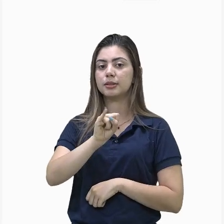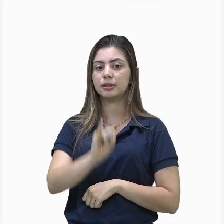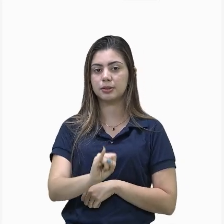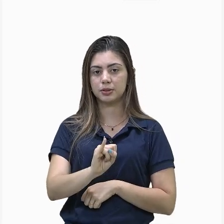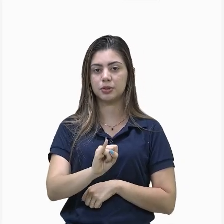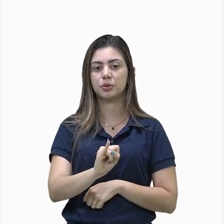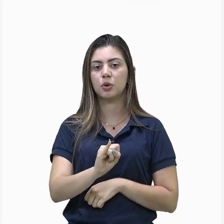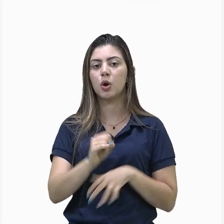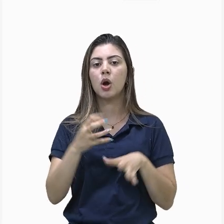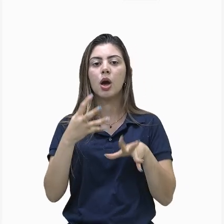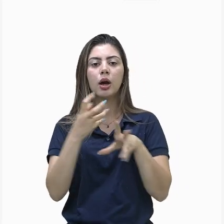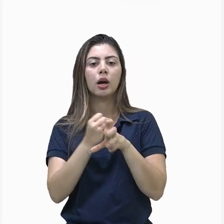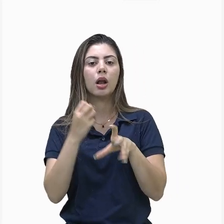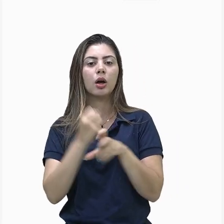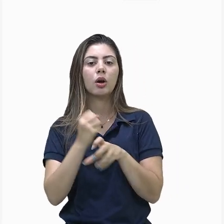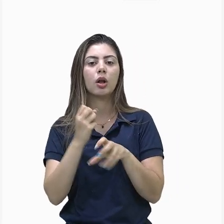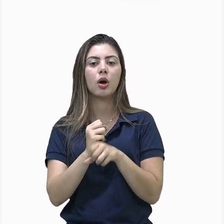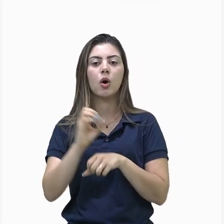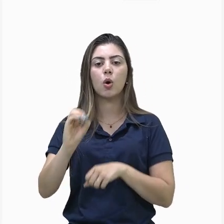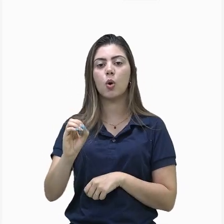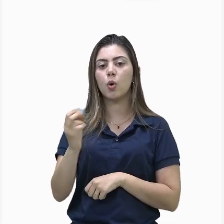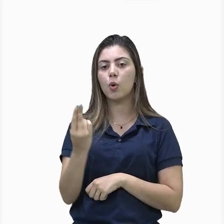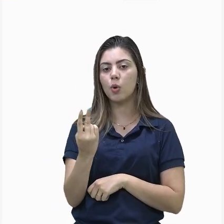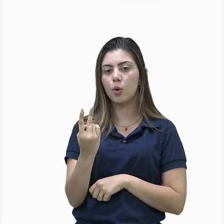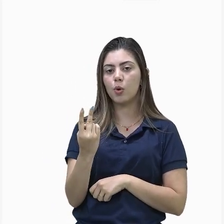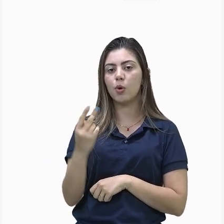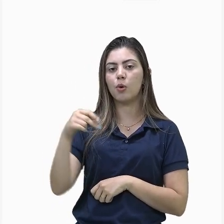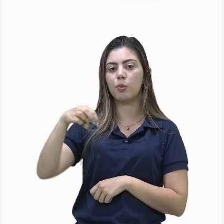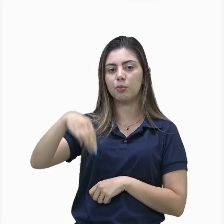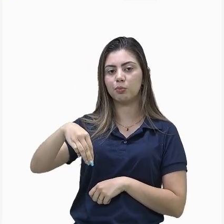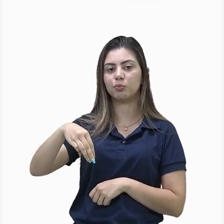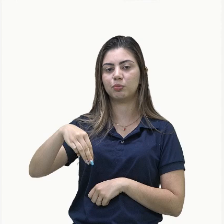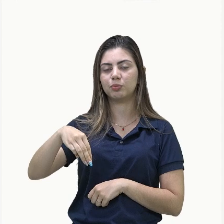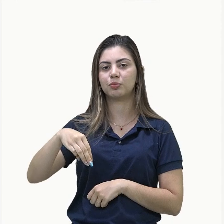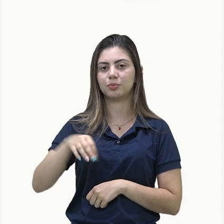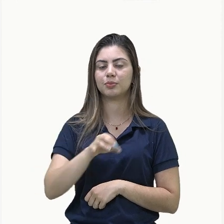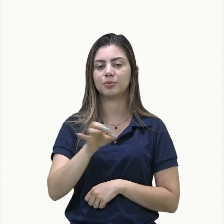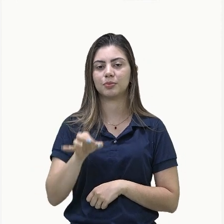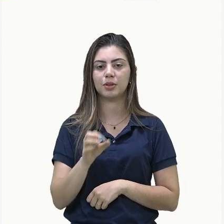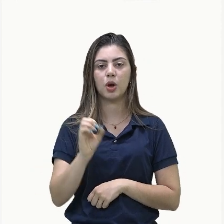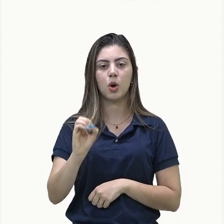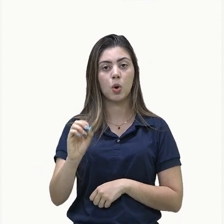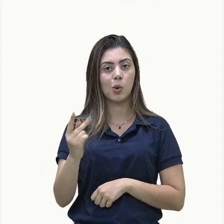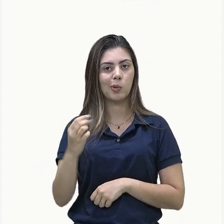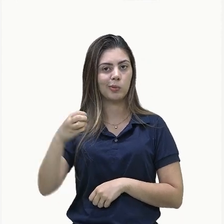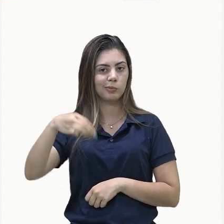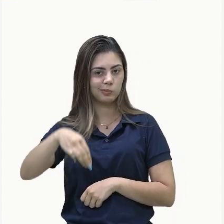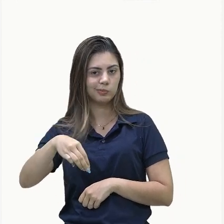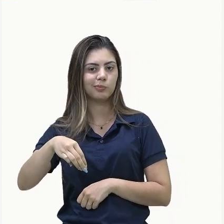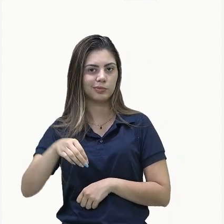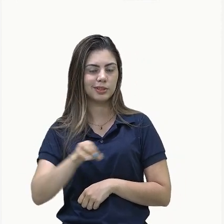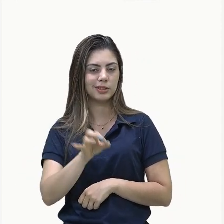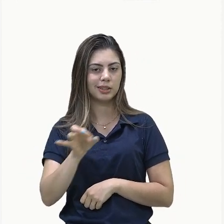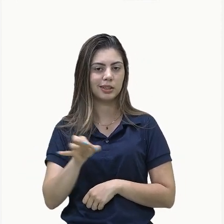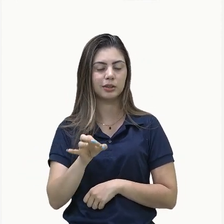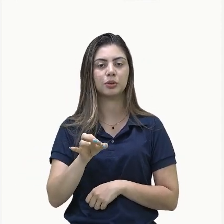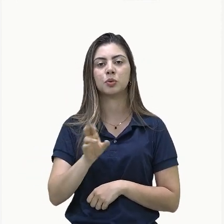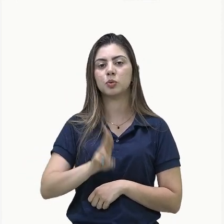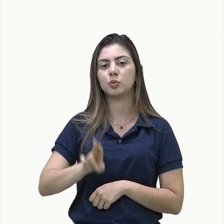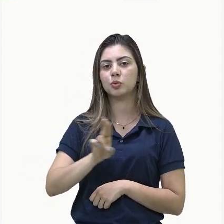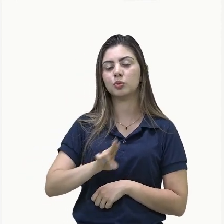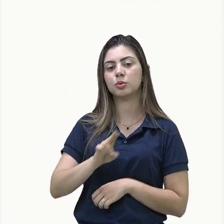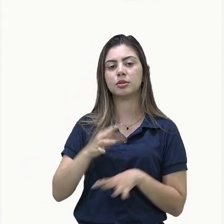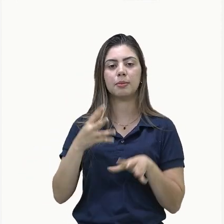são medidos em ohm. Tá? Essa unidade de medida, ohm, tá